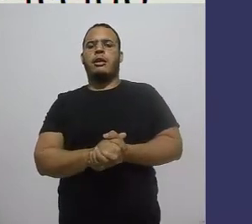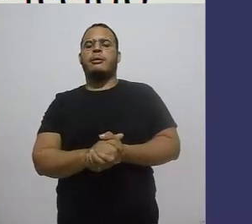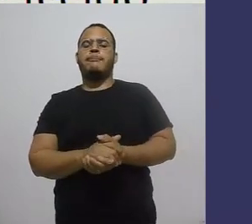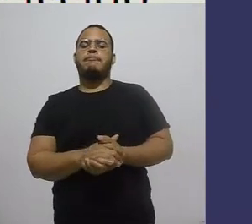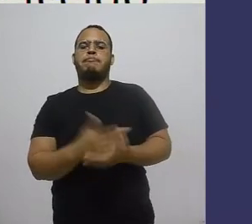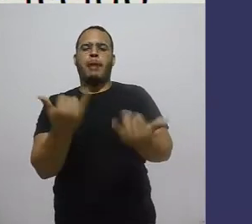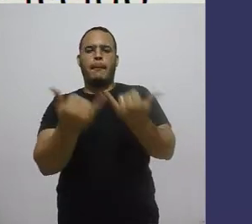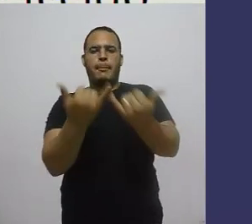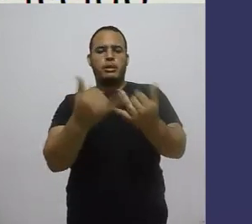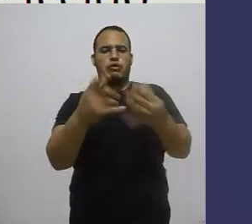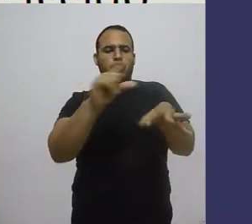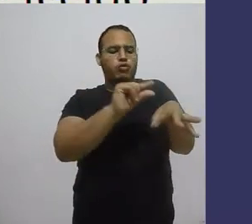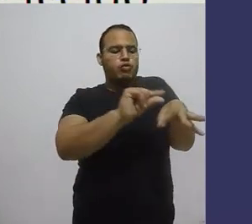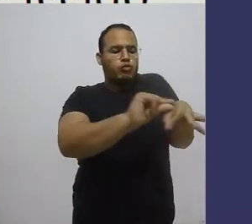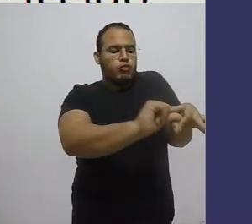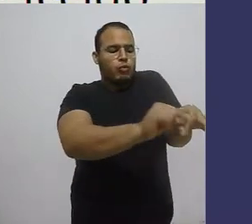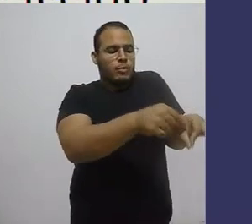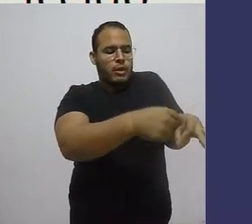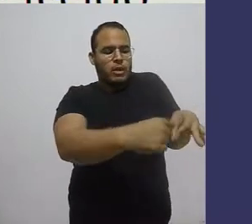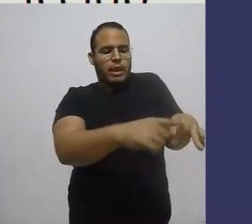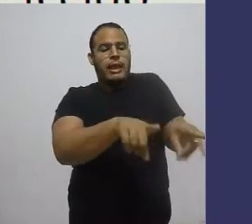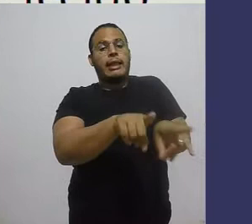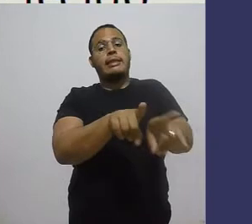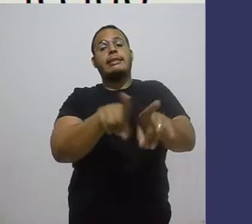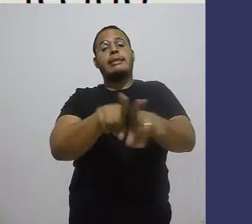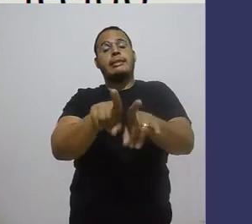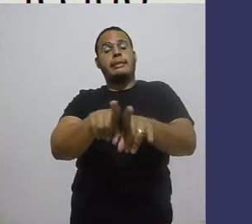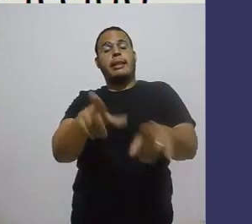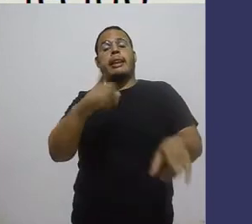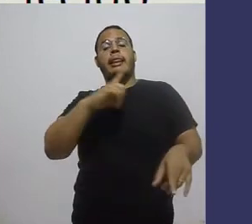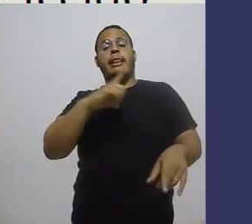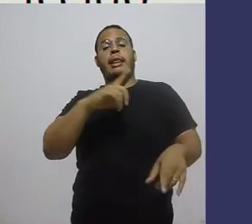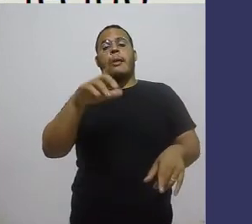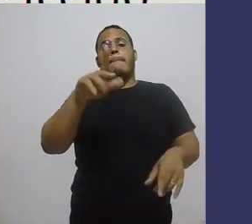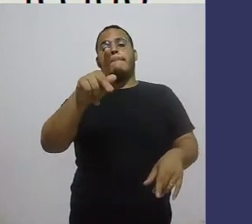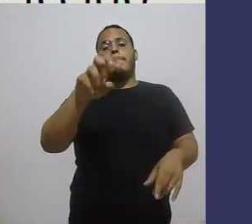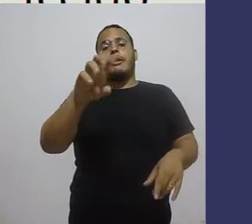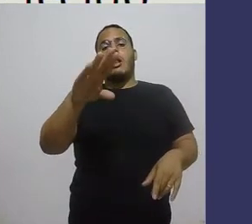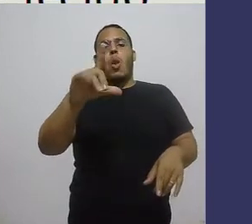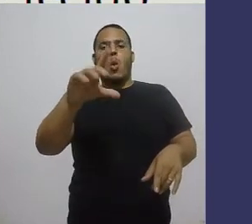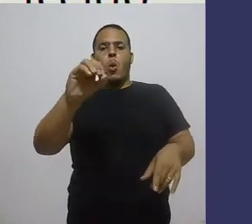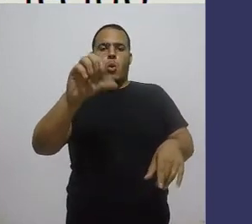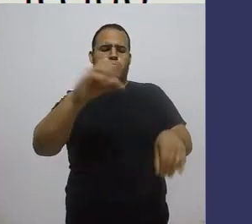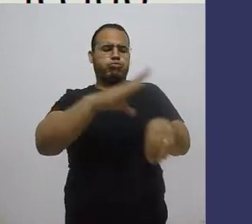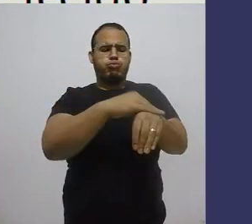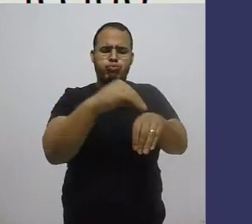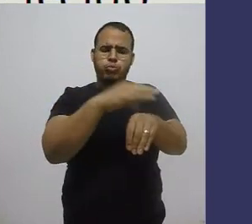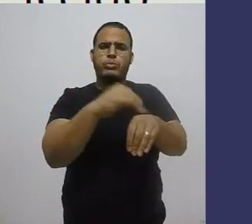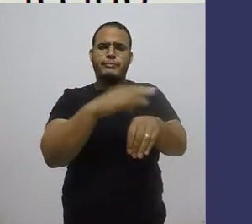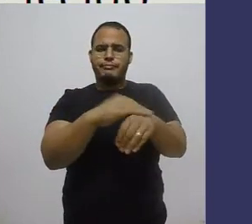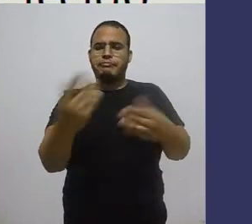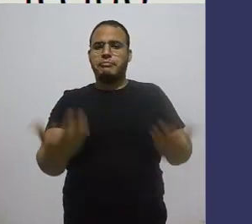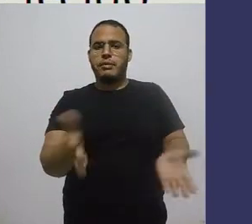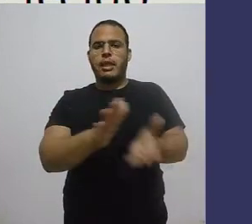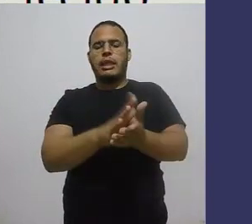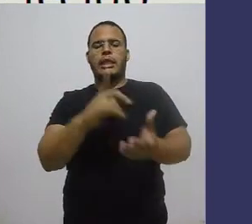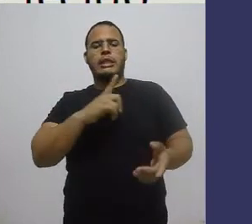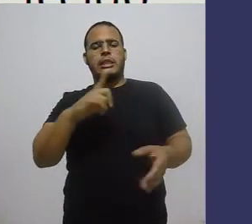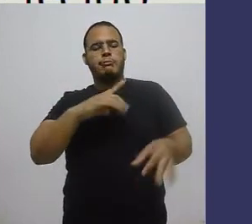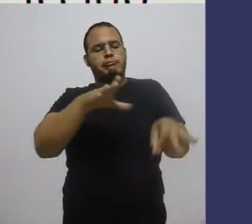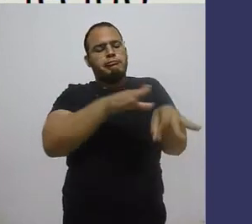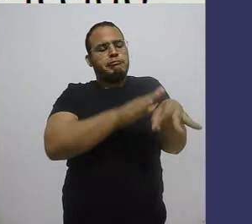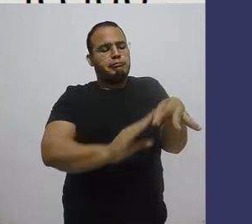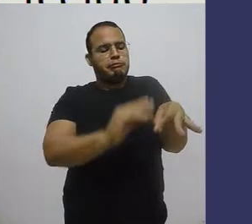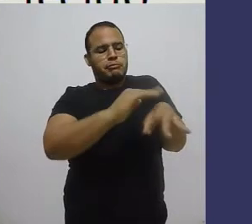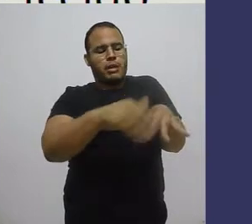aqui vai ter a existência de pelos, certo? Então, elas são aí formadas por um tecido adiposo e a superfície externa, como eu